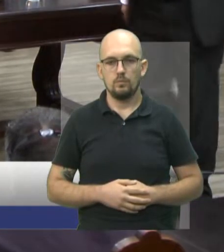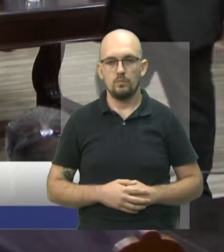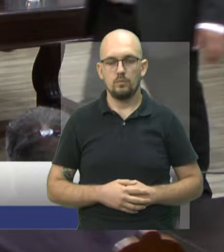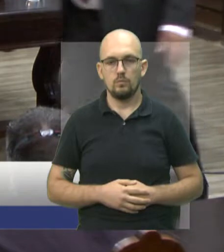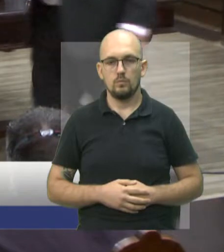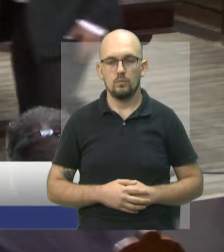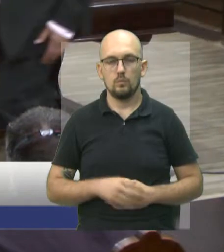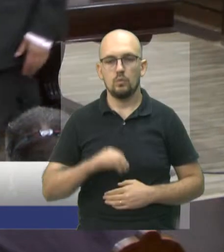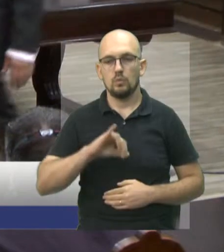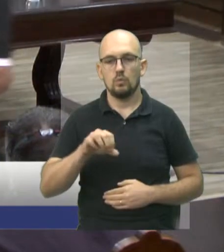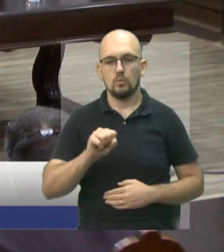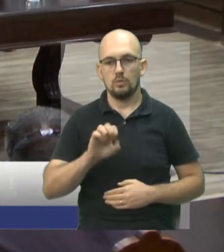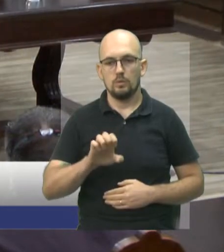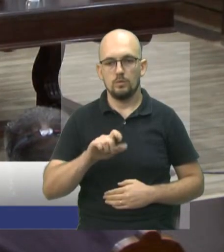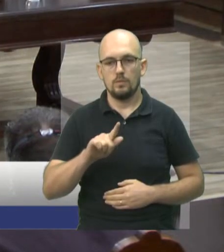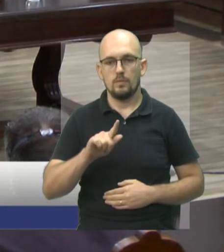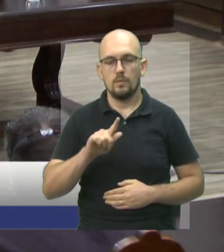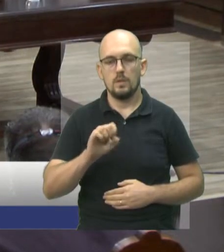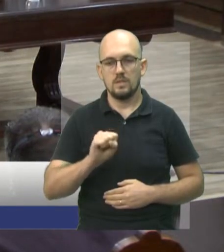José Segura.